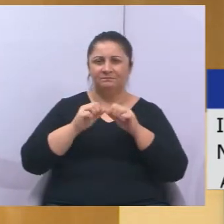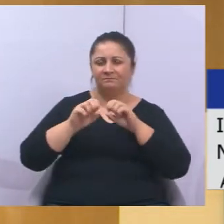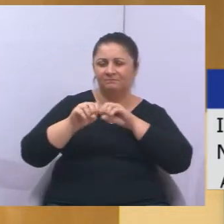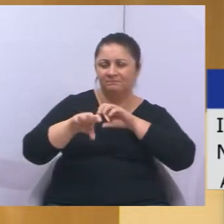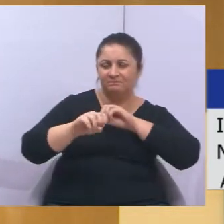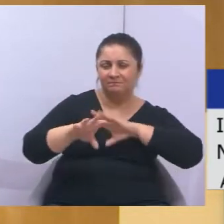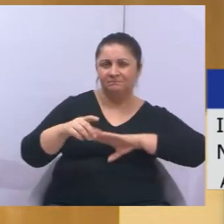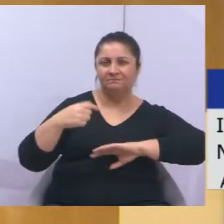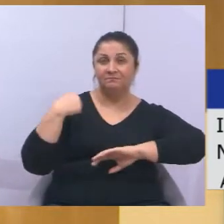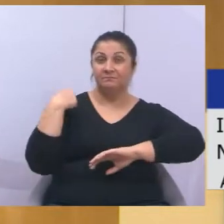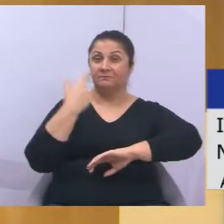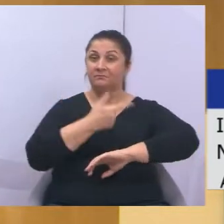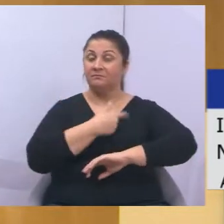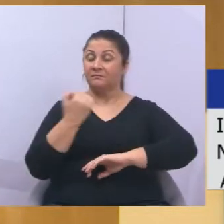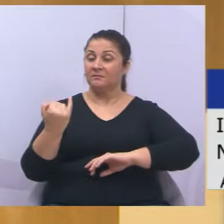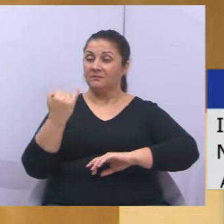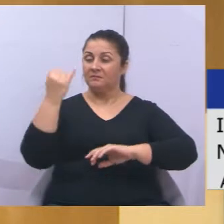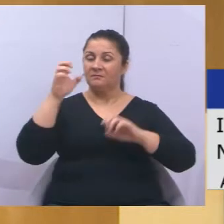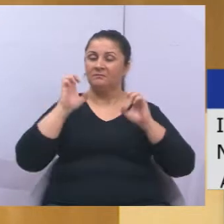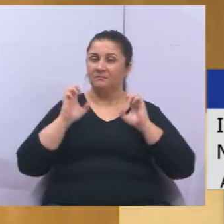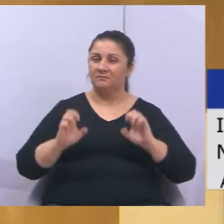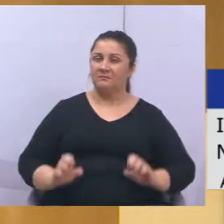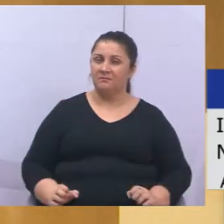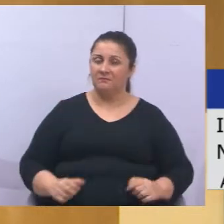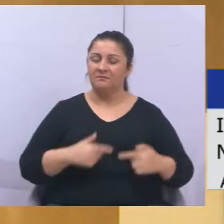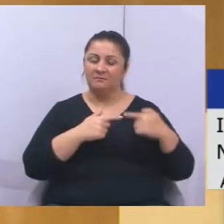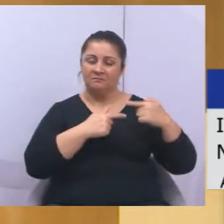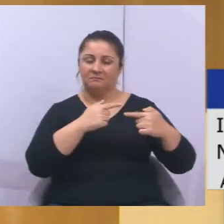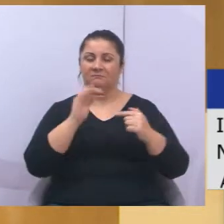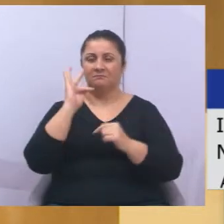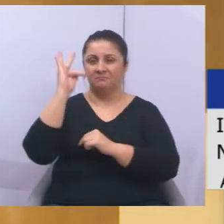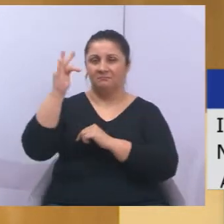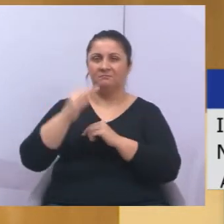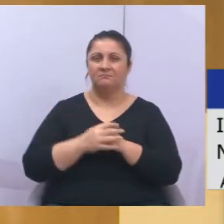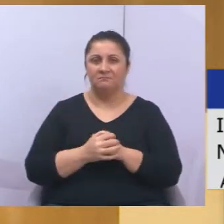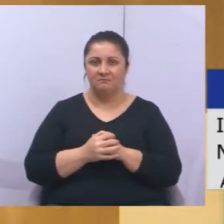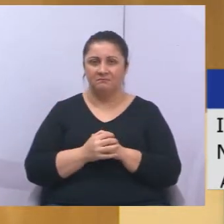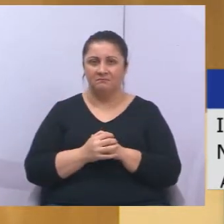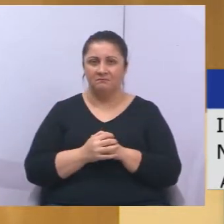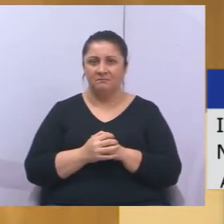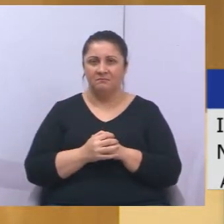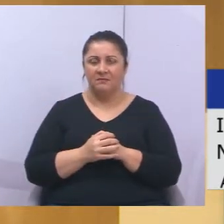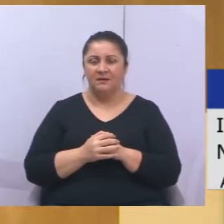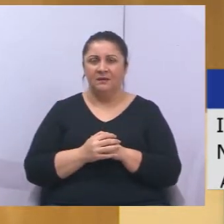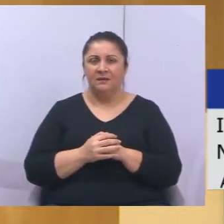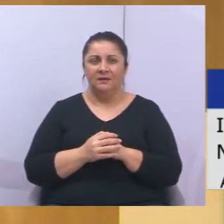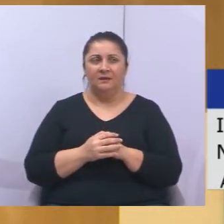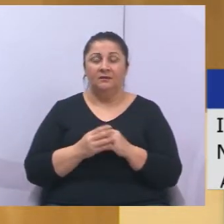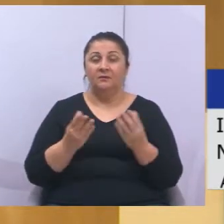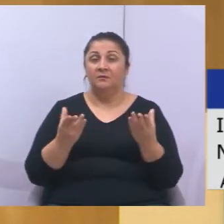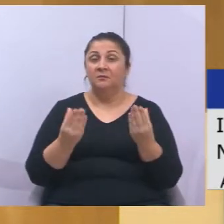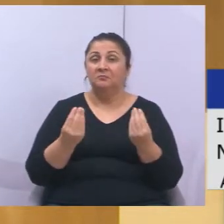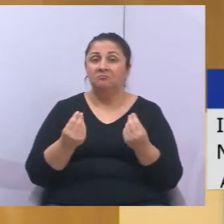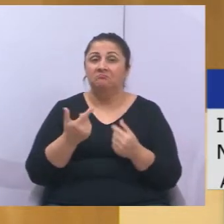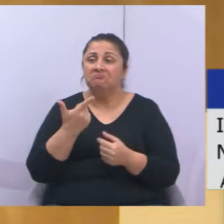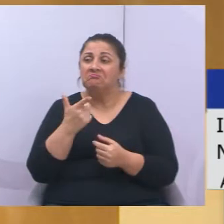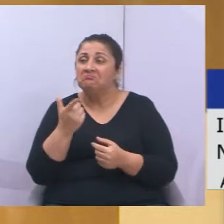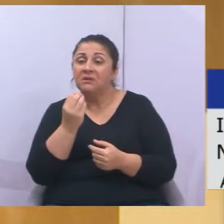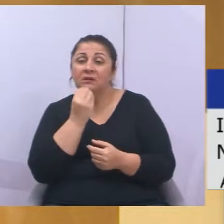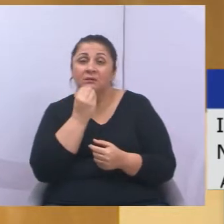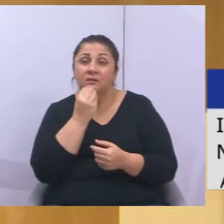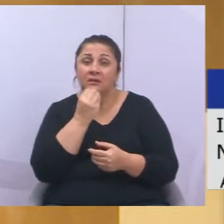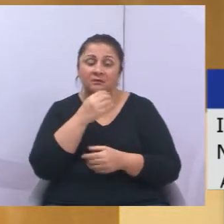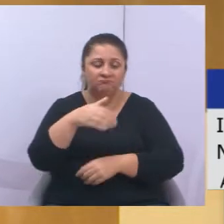valores significativos para novas gerações, cuja maioria não teve a oportunidade de brincar